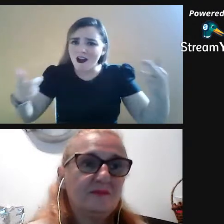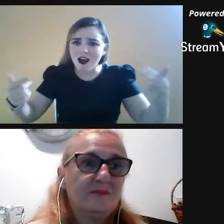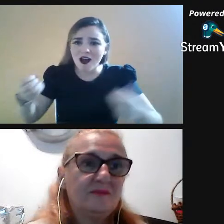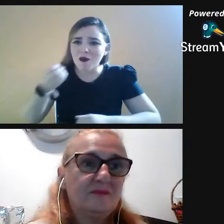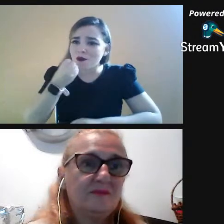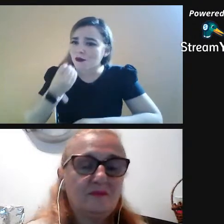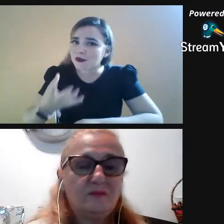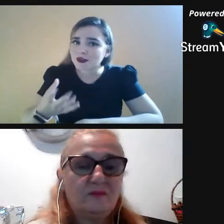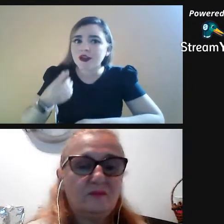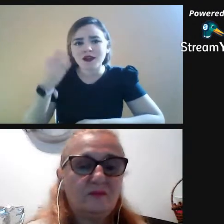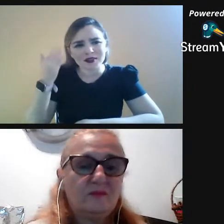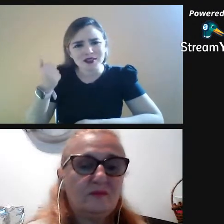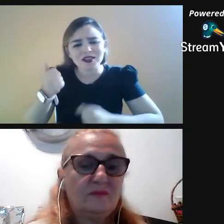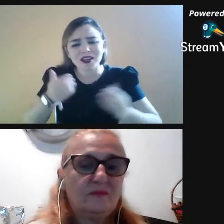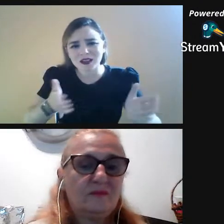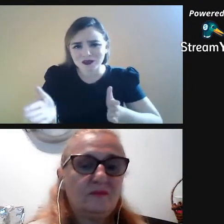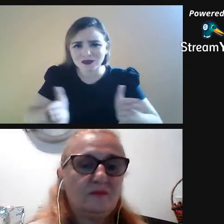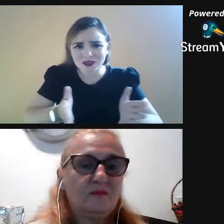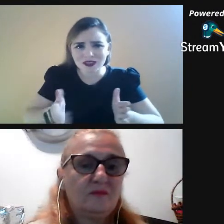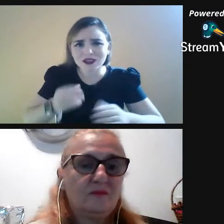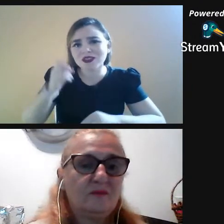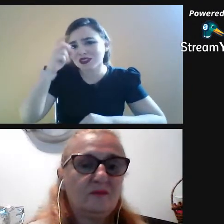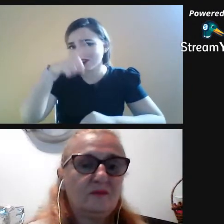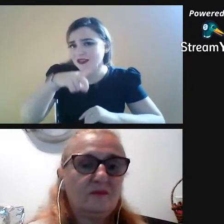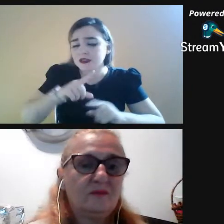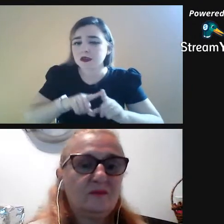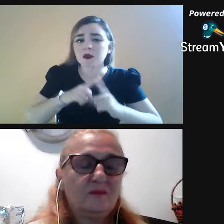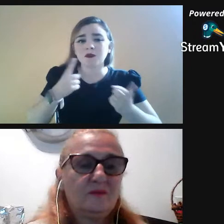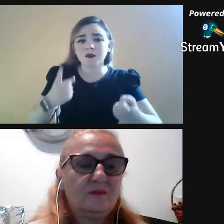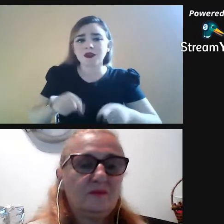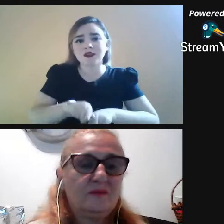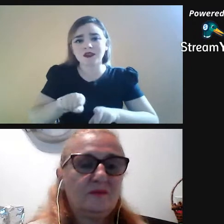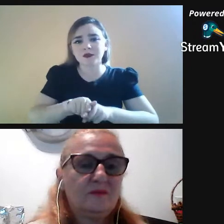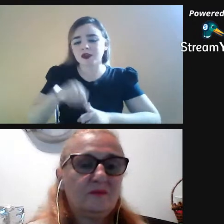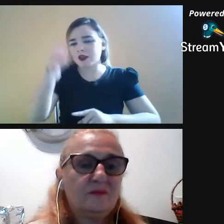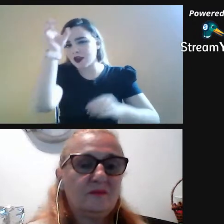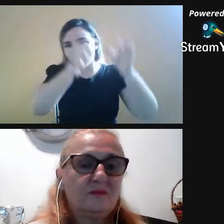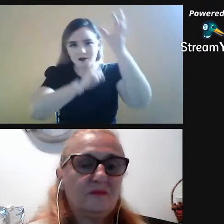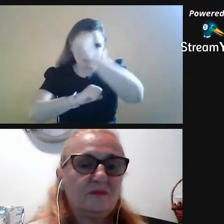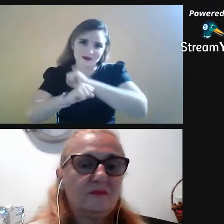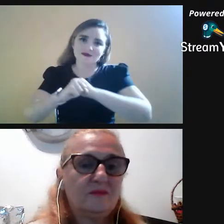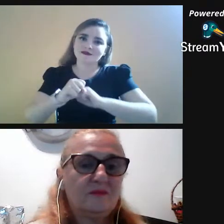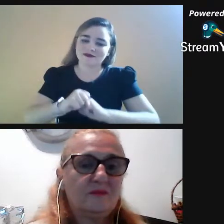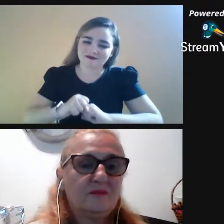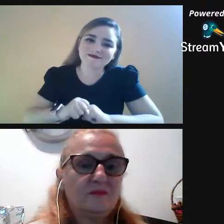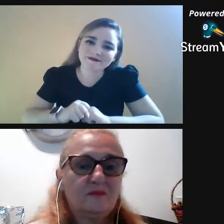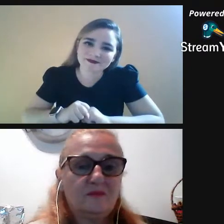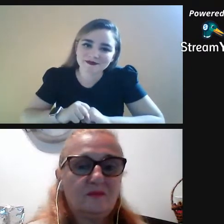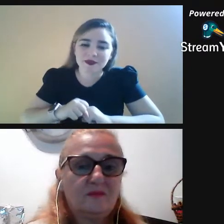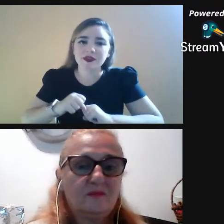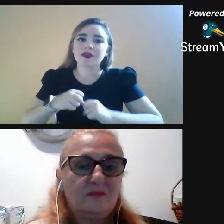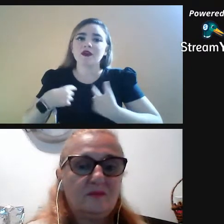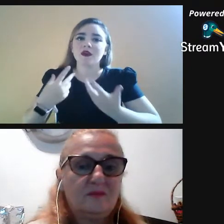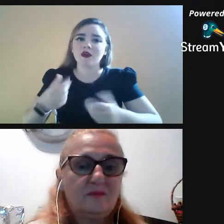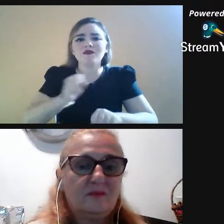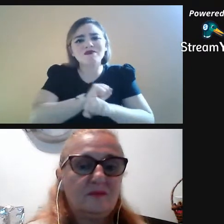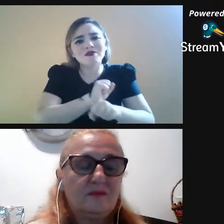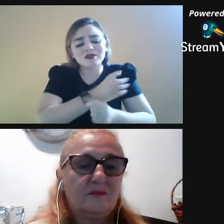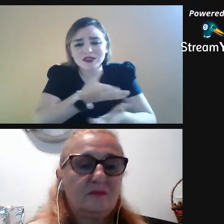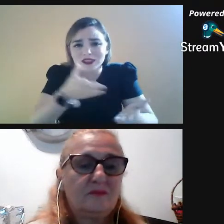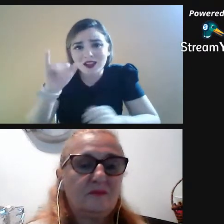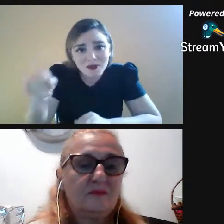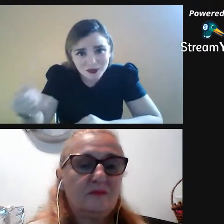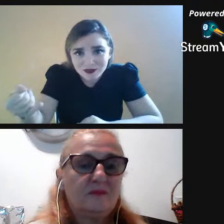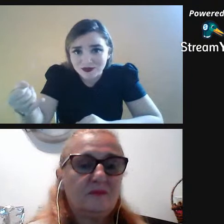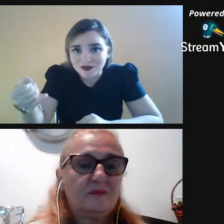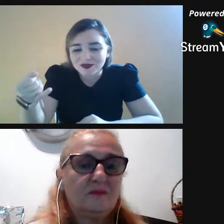gente, que a gente está num momento difícil, mas também é um momento de grande aprendizado. E eu espero que vocês aproveitem